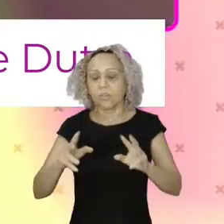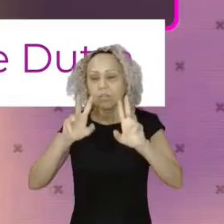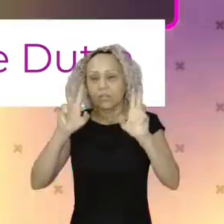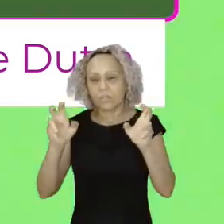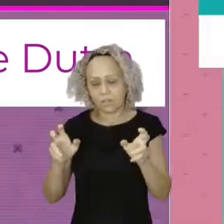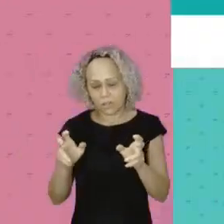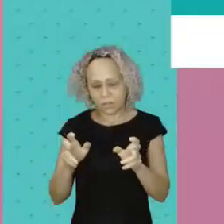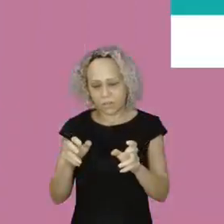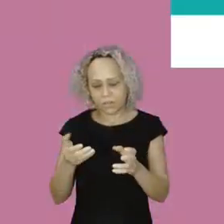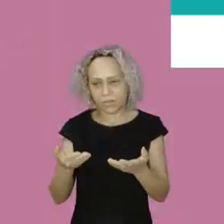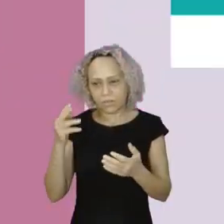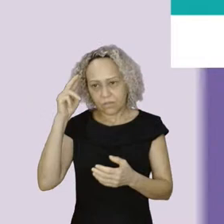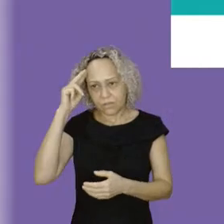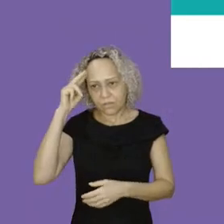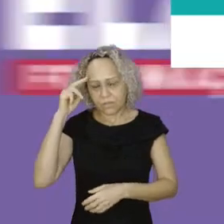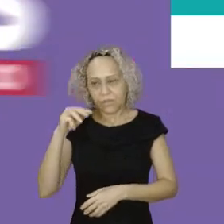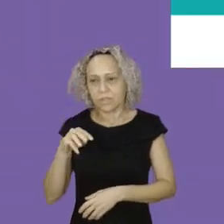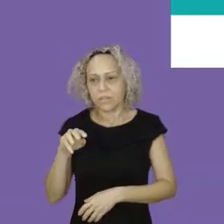Clarete Dutra.